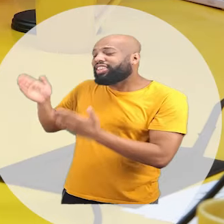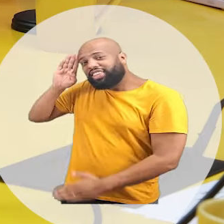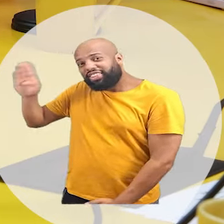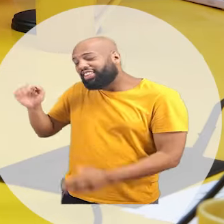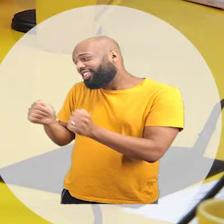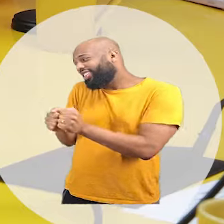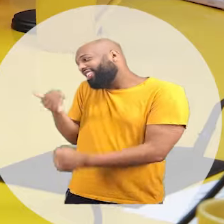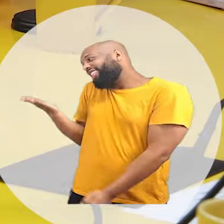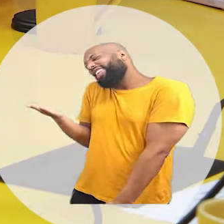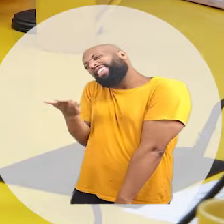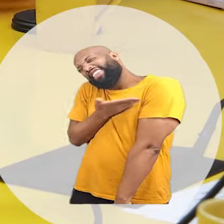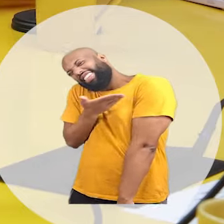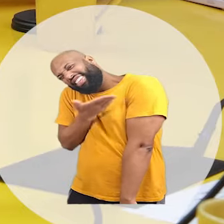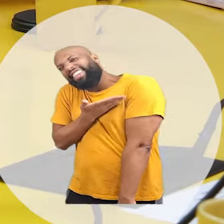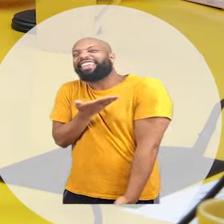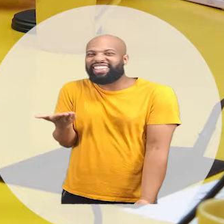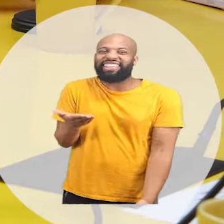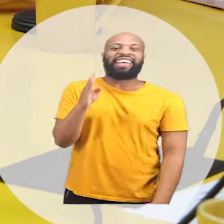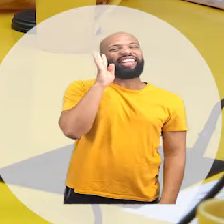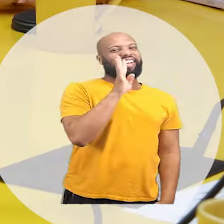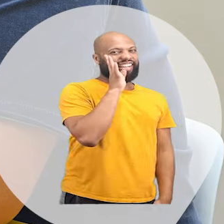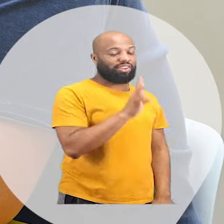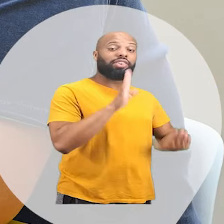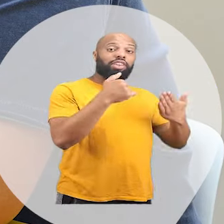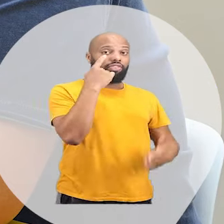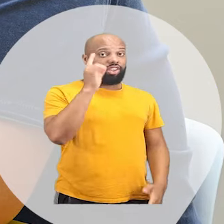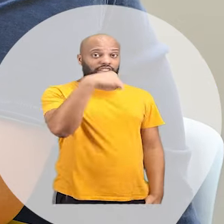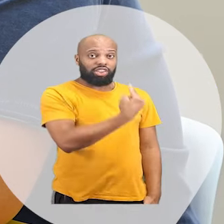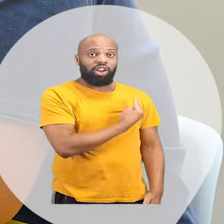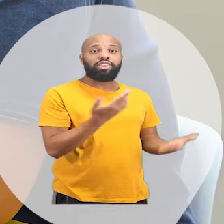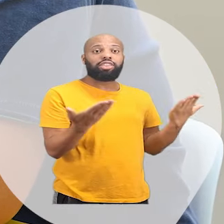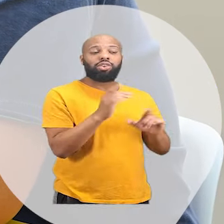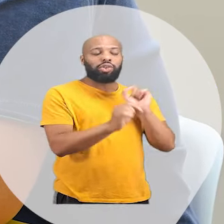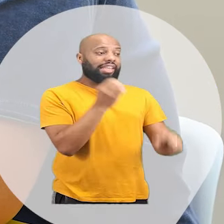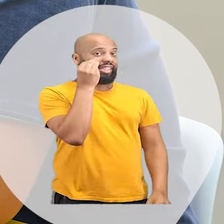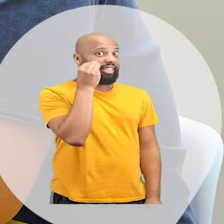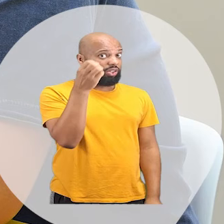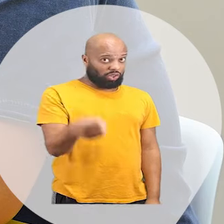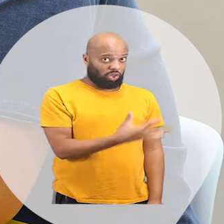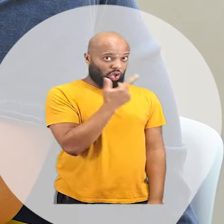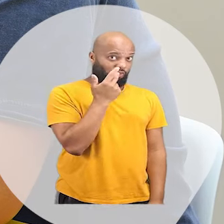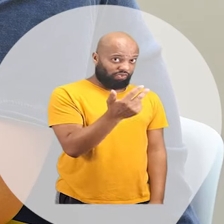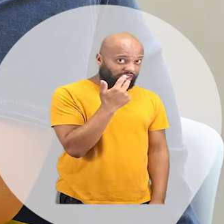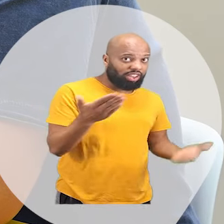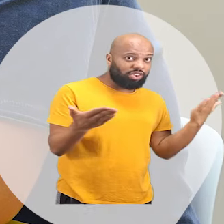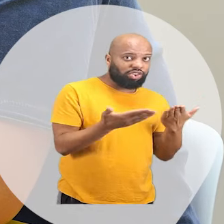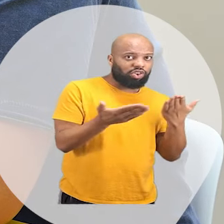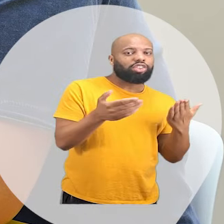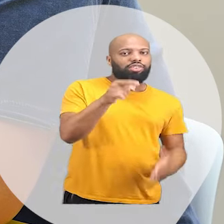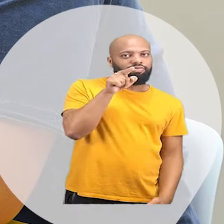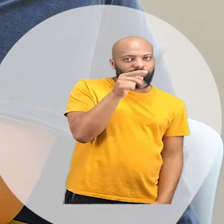principalmente com você e olha a gente tá testando um quadro novo aqui hoje então